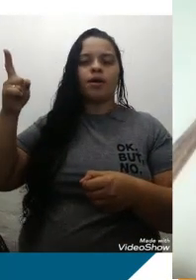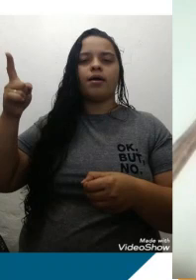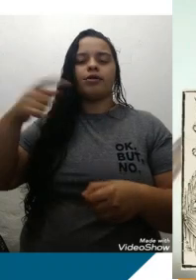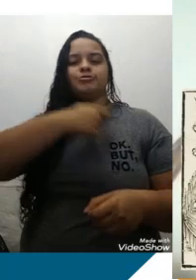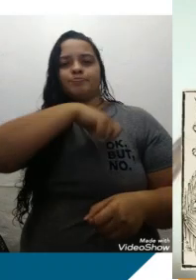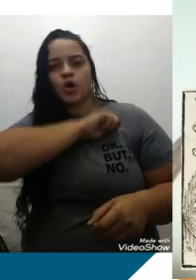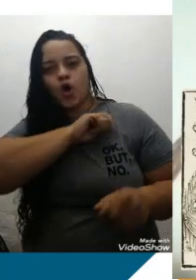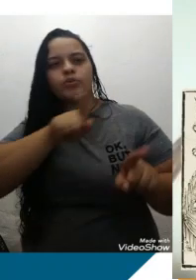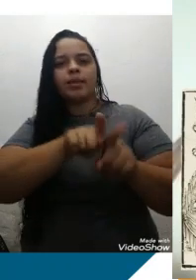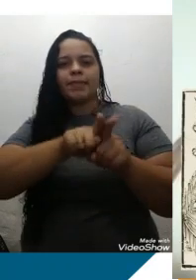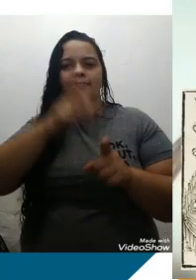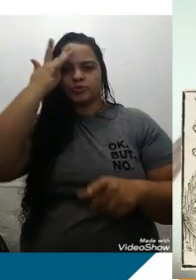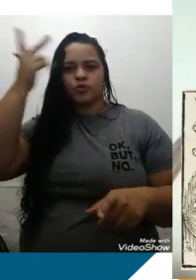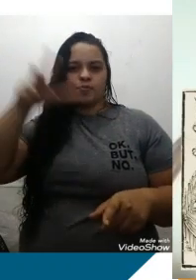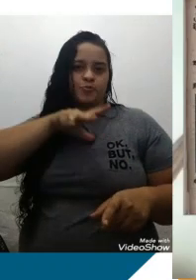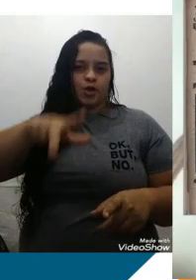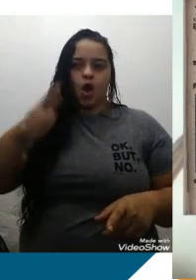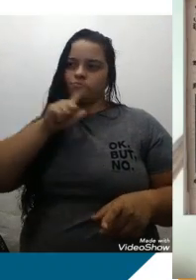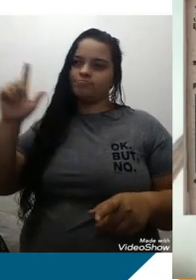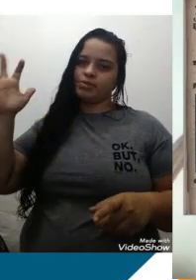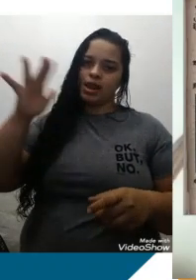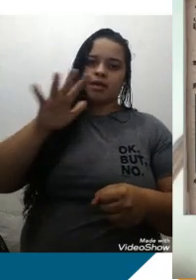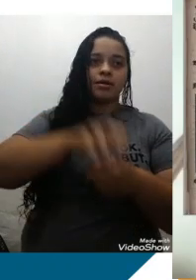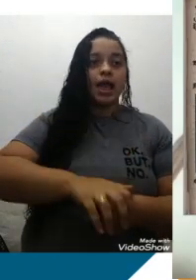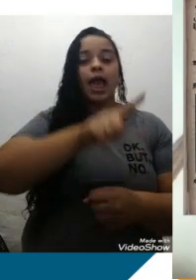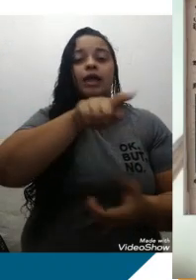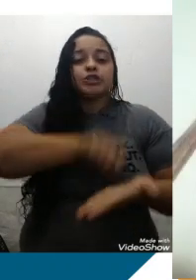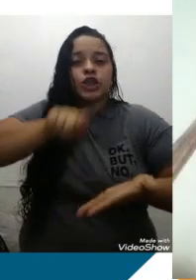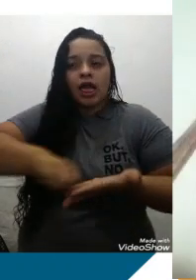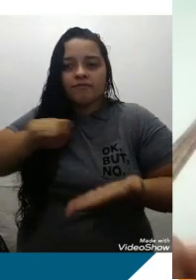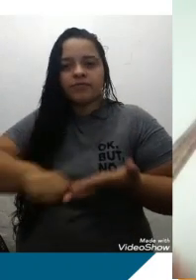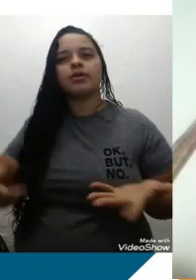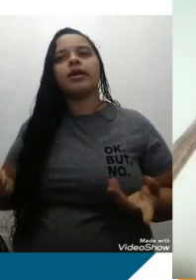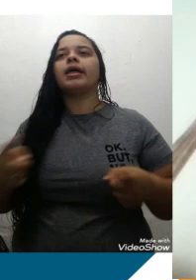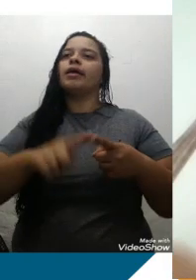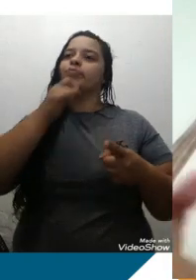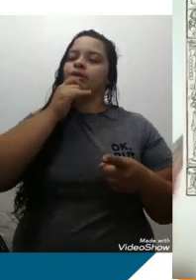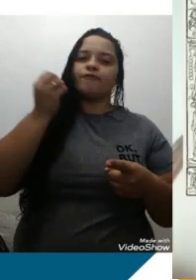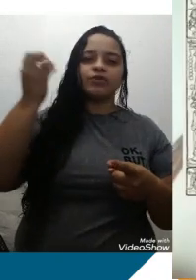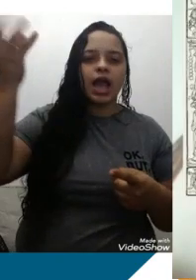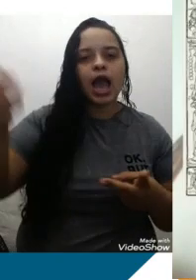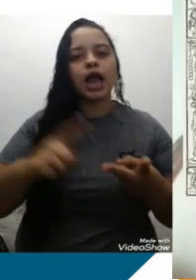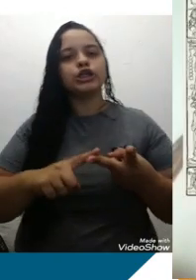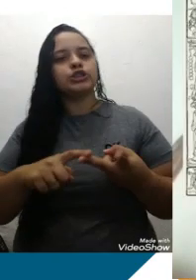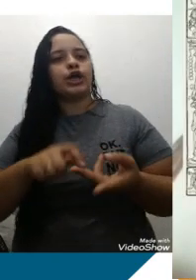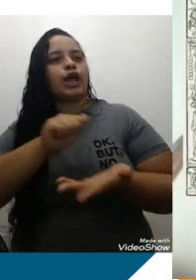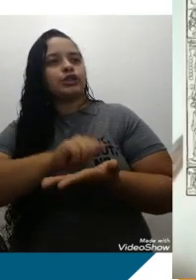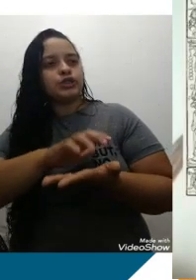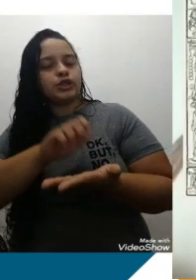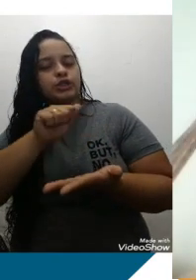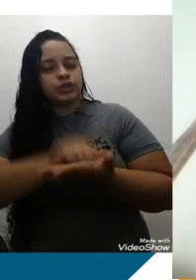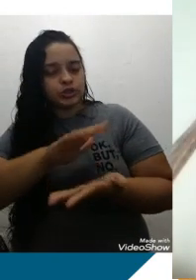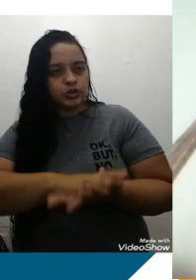quanto portugueses, para obter informações sobre os índios daquela época, né? Cartas, relatos de viagem, registros das igrejas,